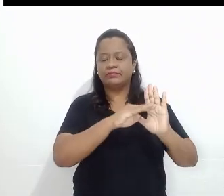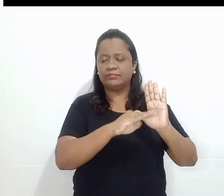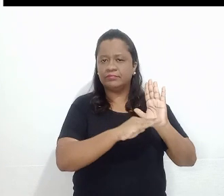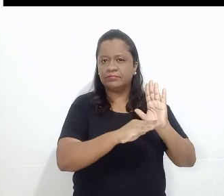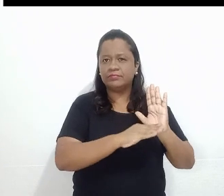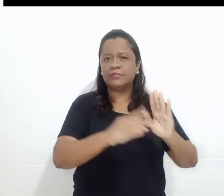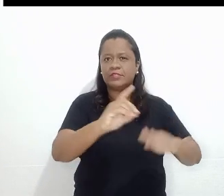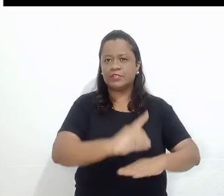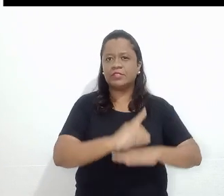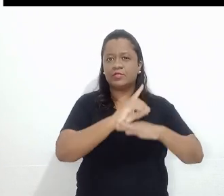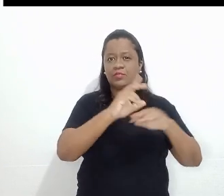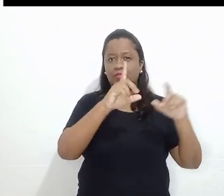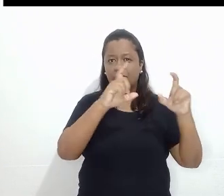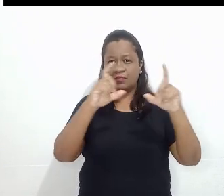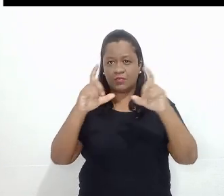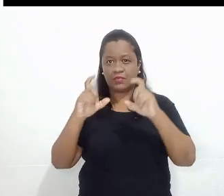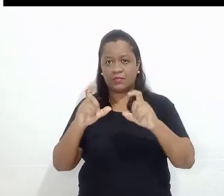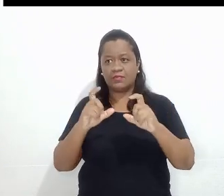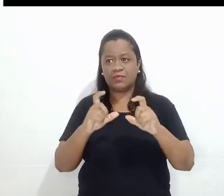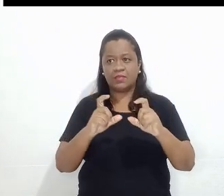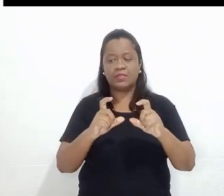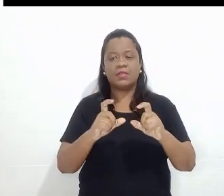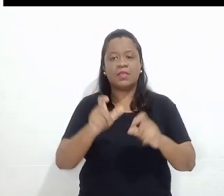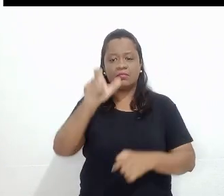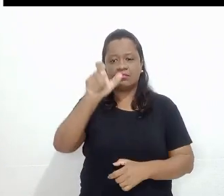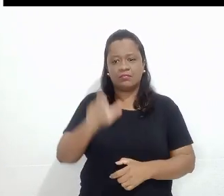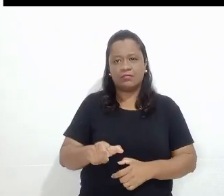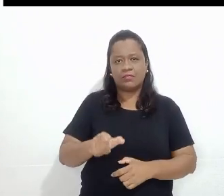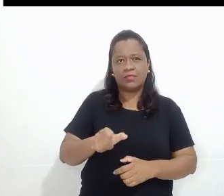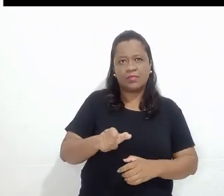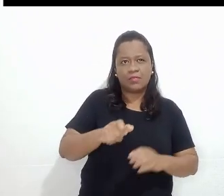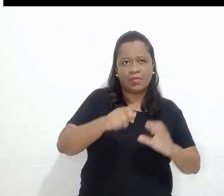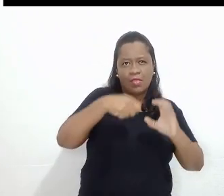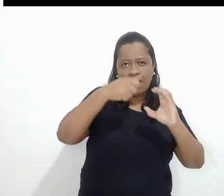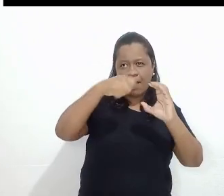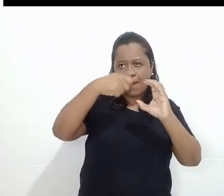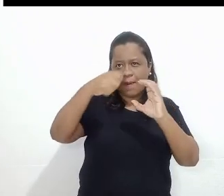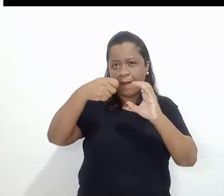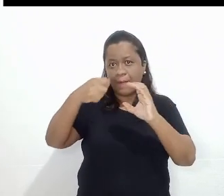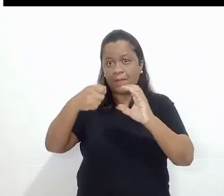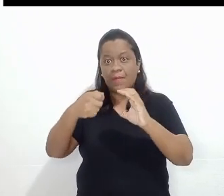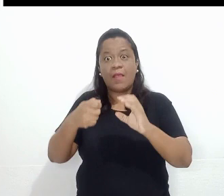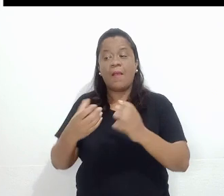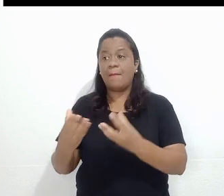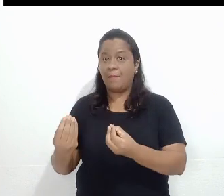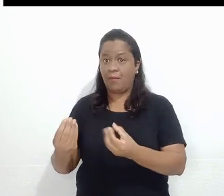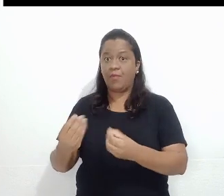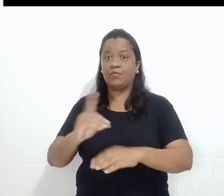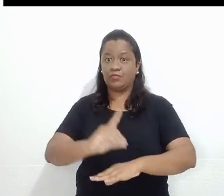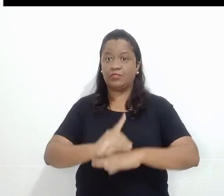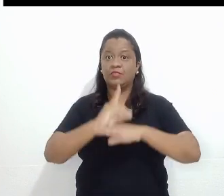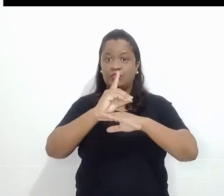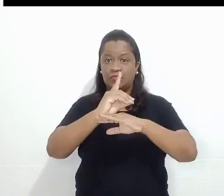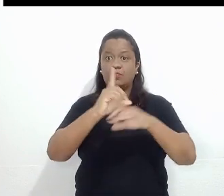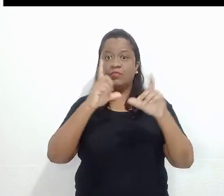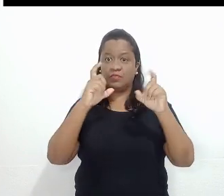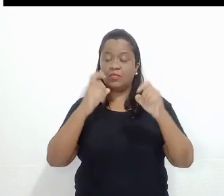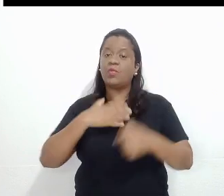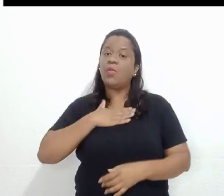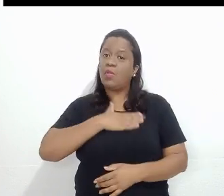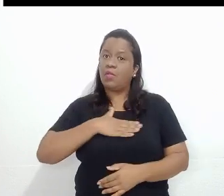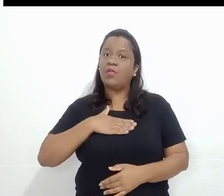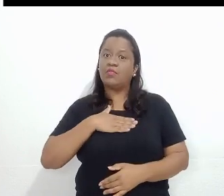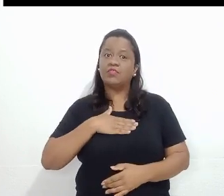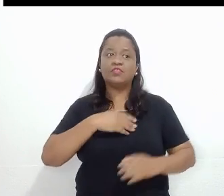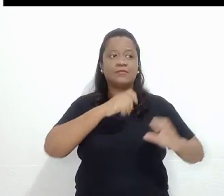de câmera. Muitos diretores de fotografia gostam de operar a câmera, mas gostam e operam,